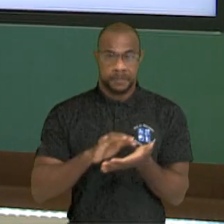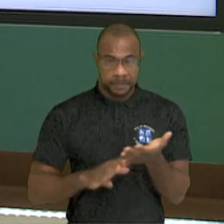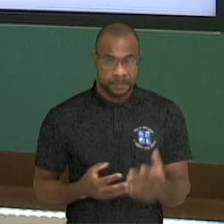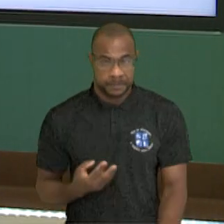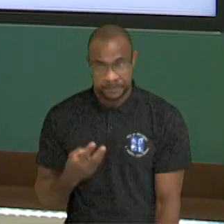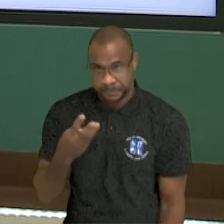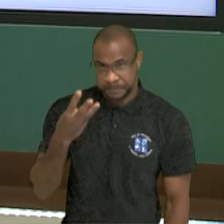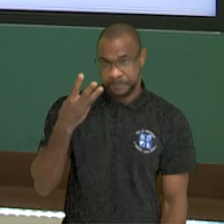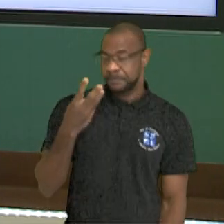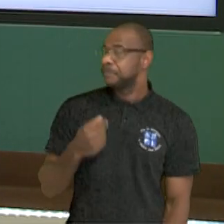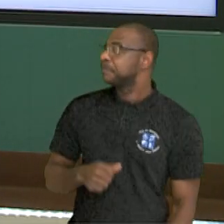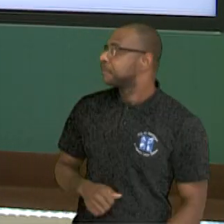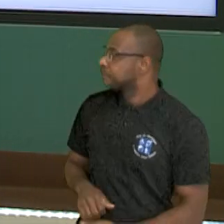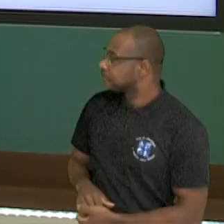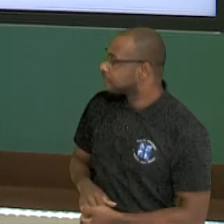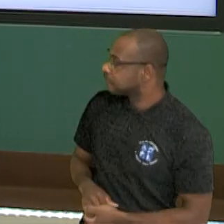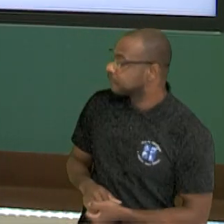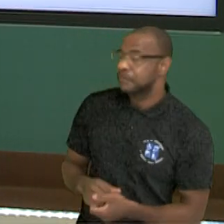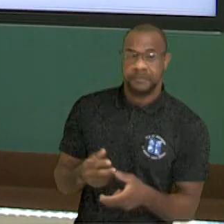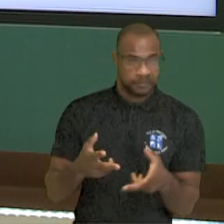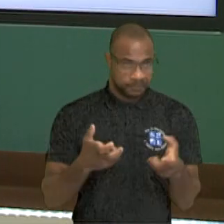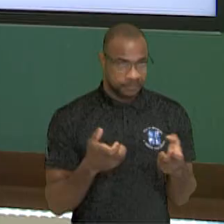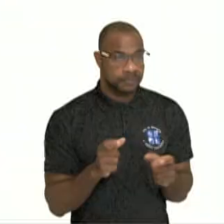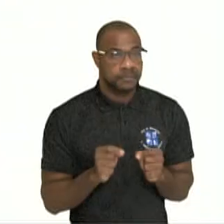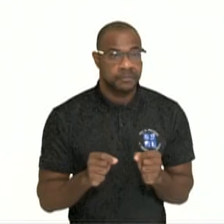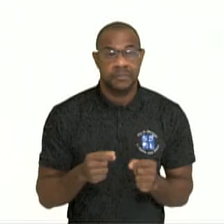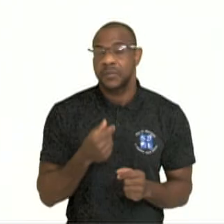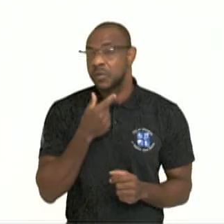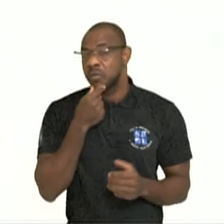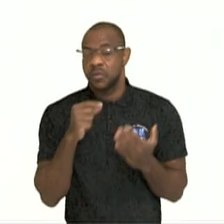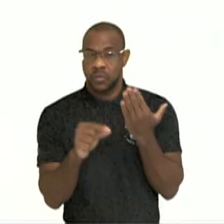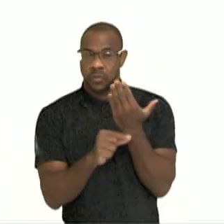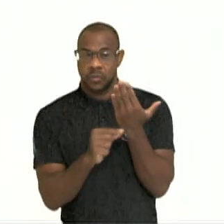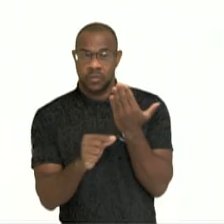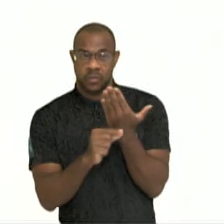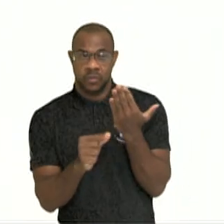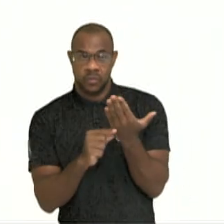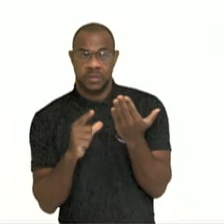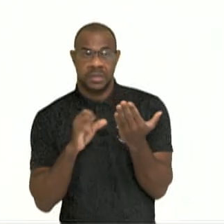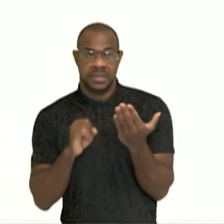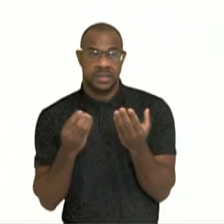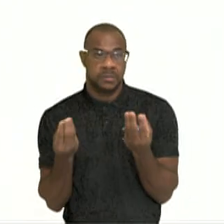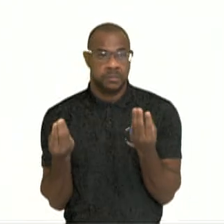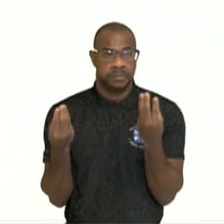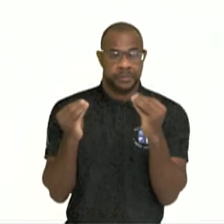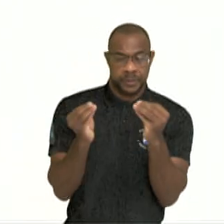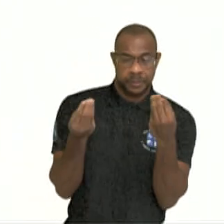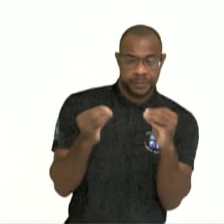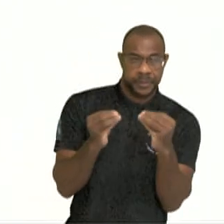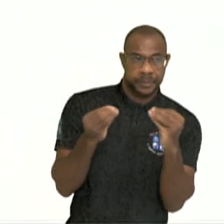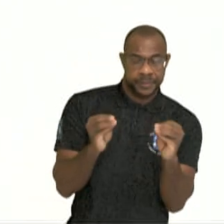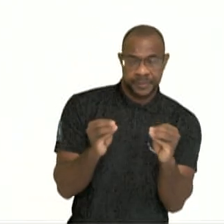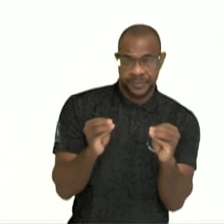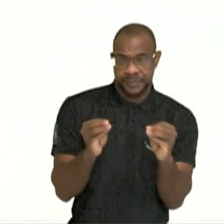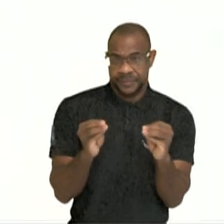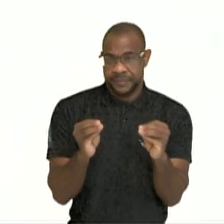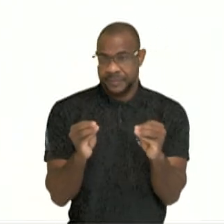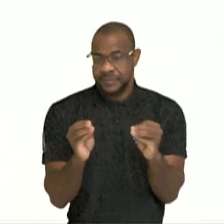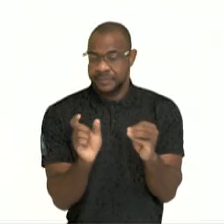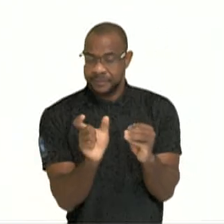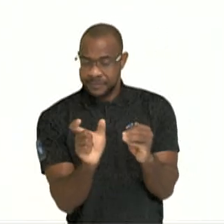Atividade número 3. Observe lá, se o autor aliasse palavras e imagens para a construção das